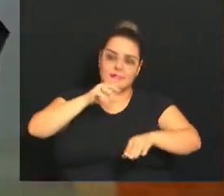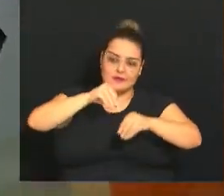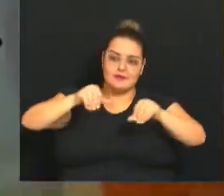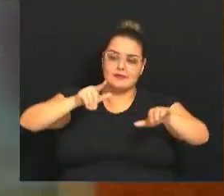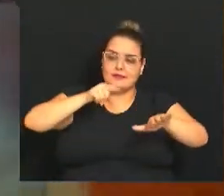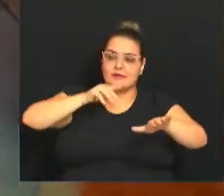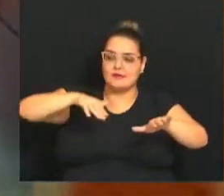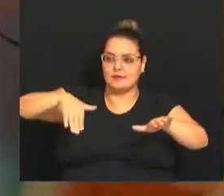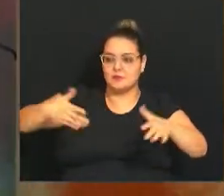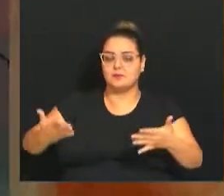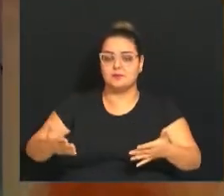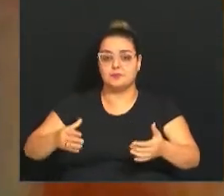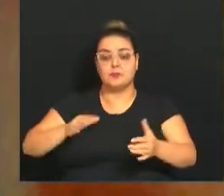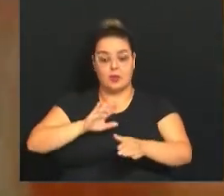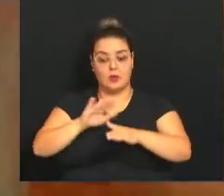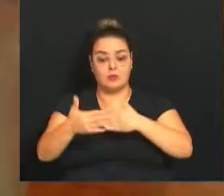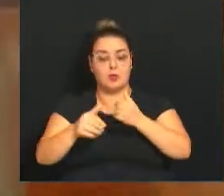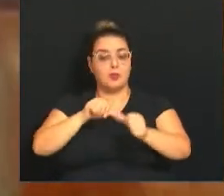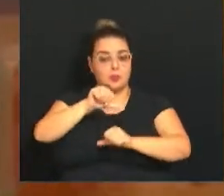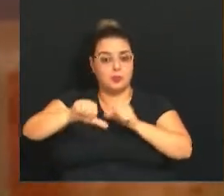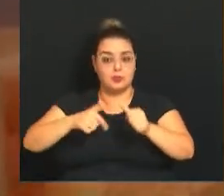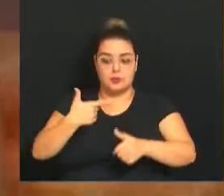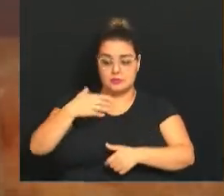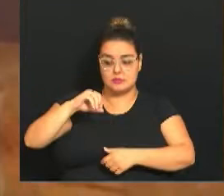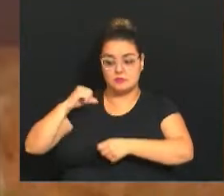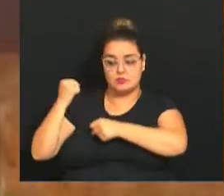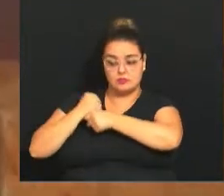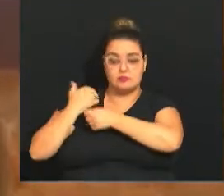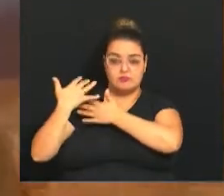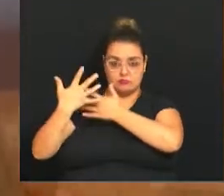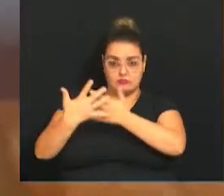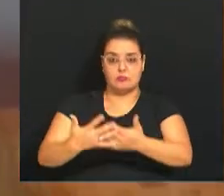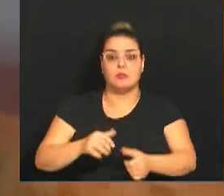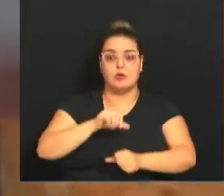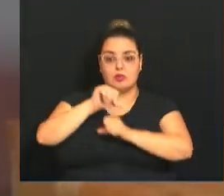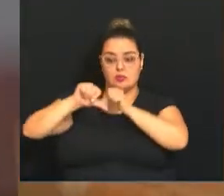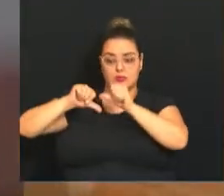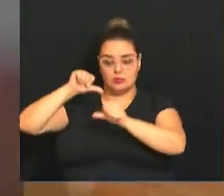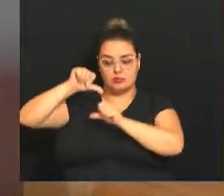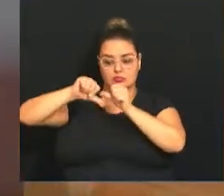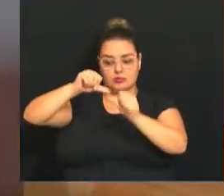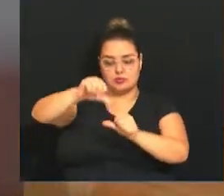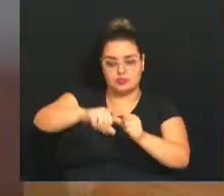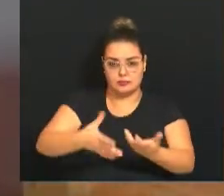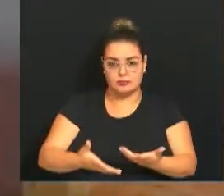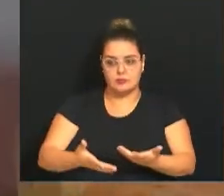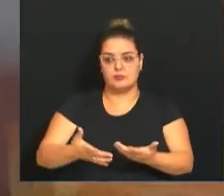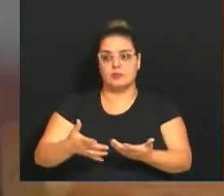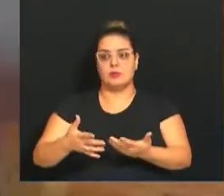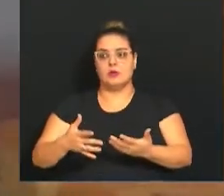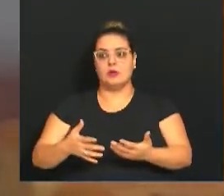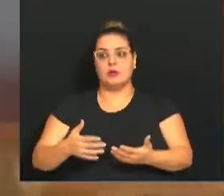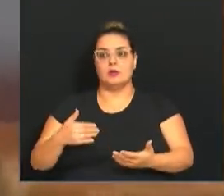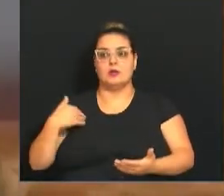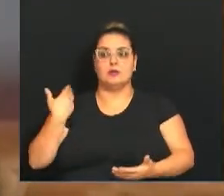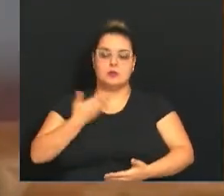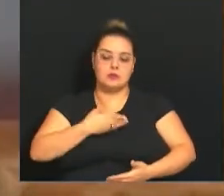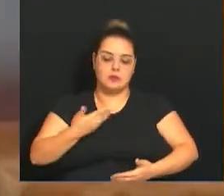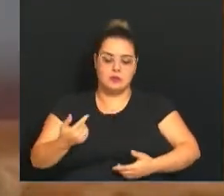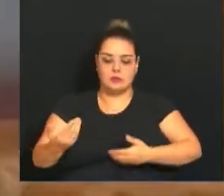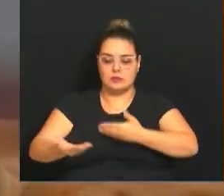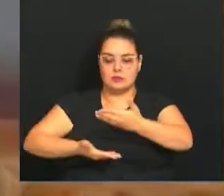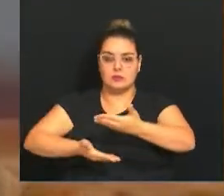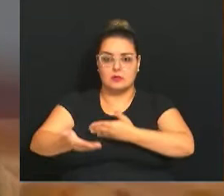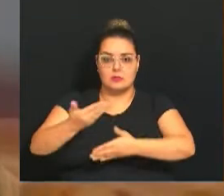muito nesses 20 anos e a gente também, porque a nossa interação com a cidade é mais ou menos recente. A gente morava aqui, mas